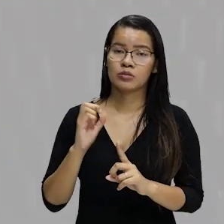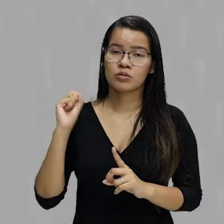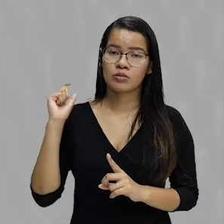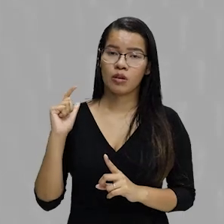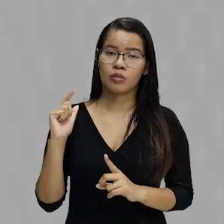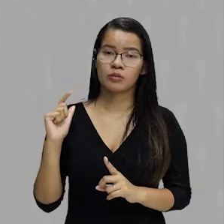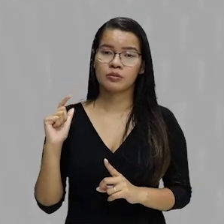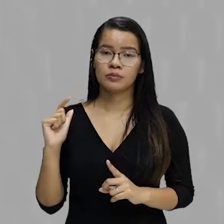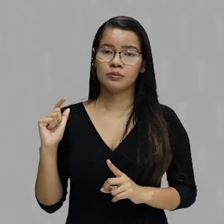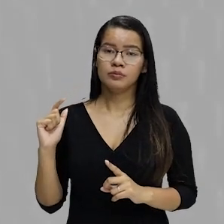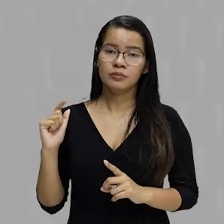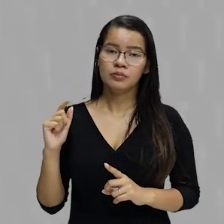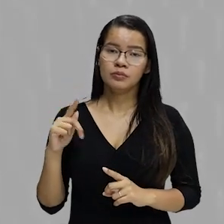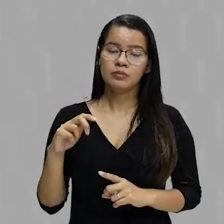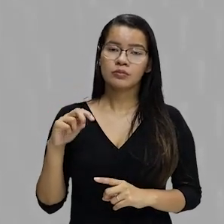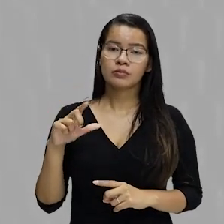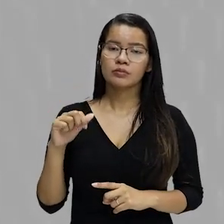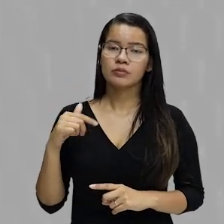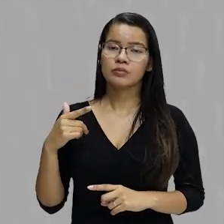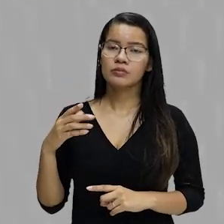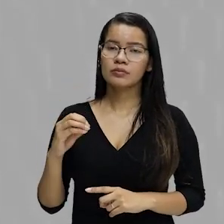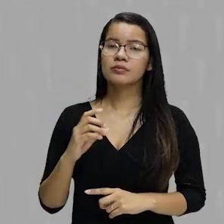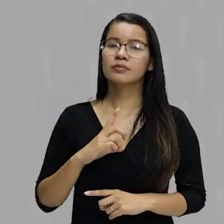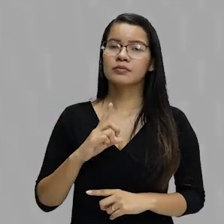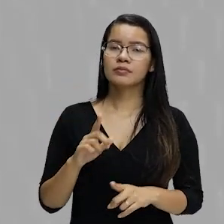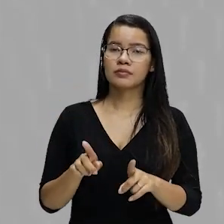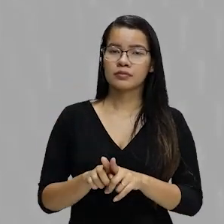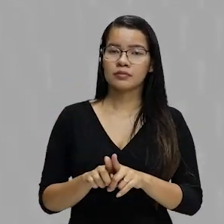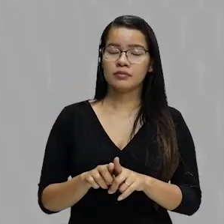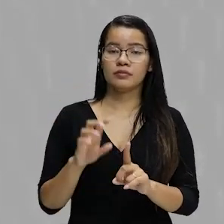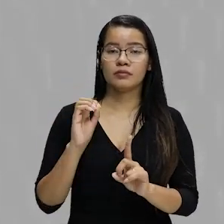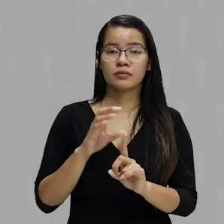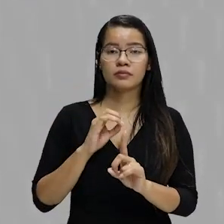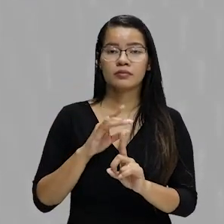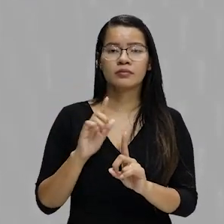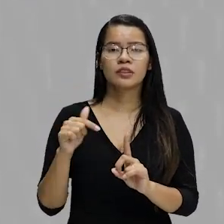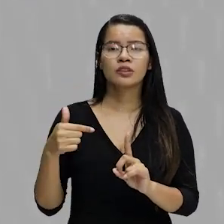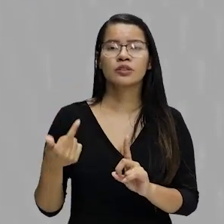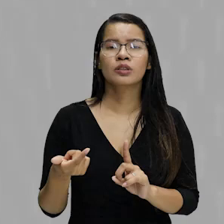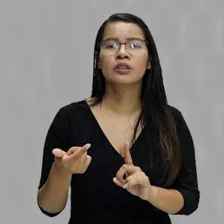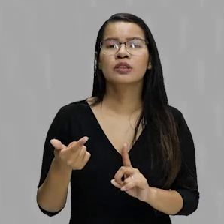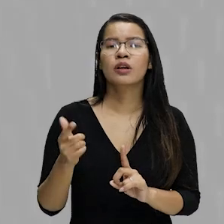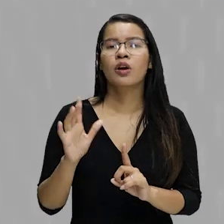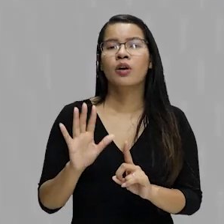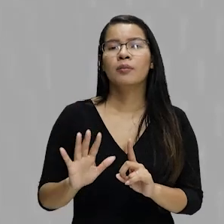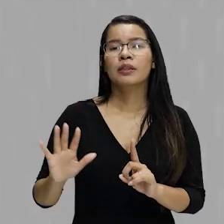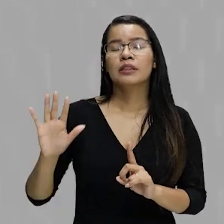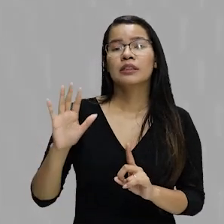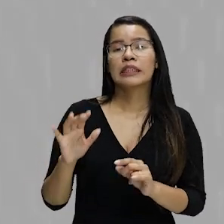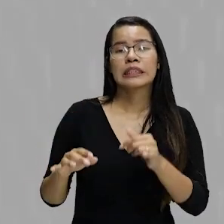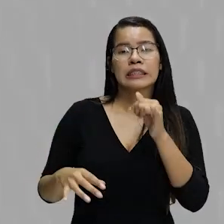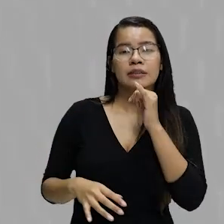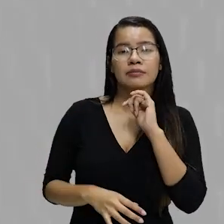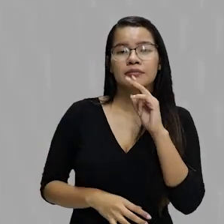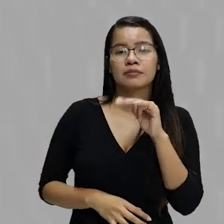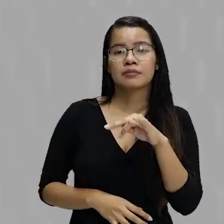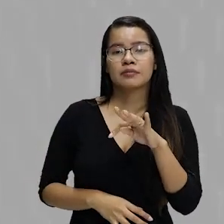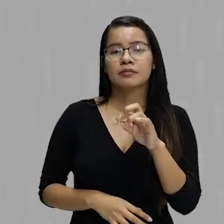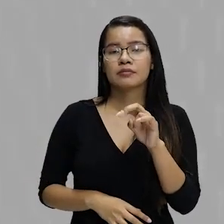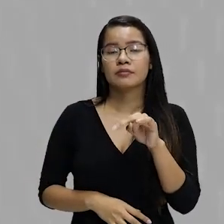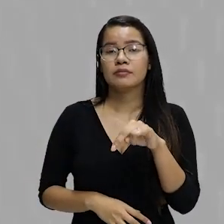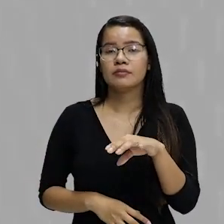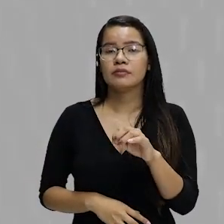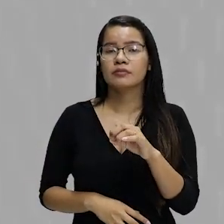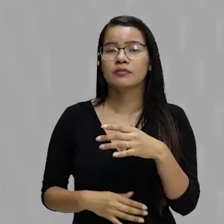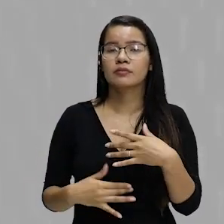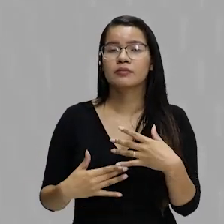certo? Plutão ele também recebe influência da órbita de Netuno. Então ele sofre desvios justamente por causa da